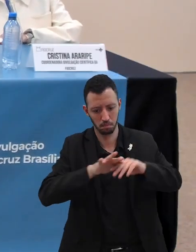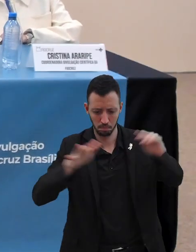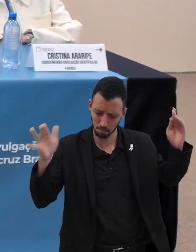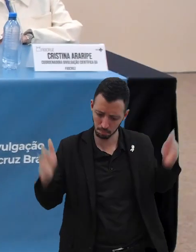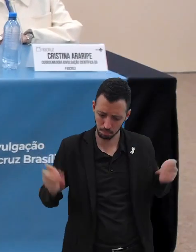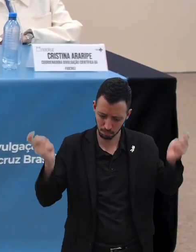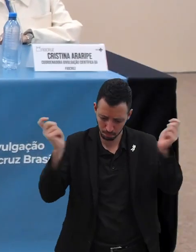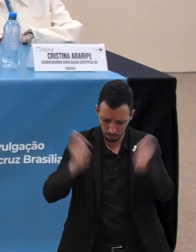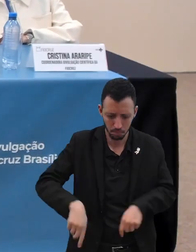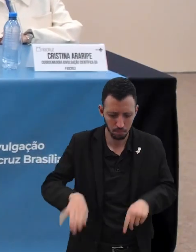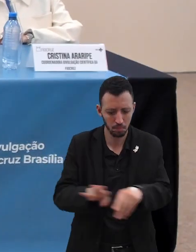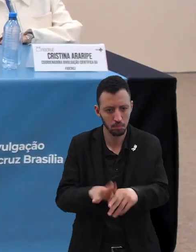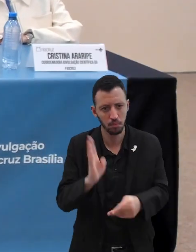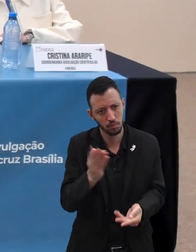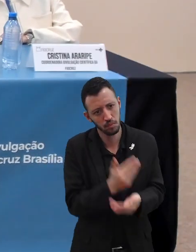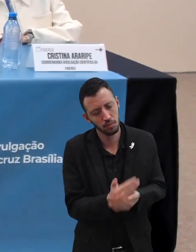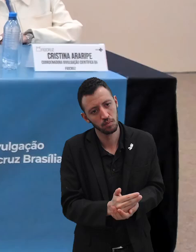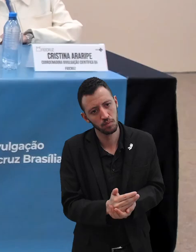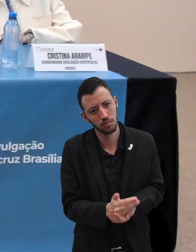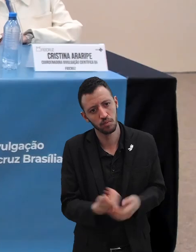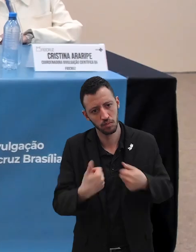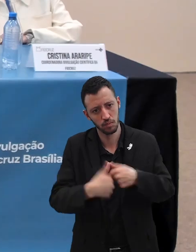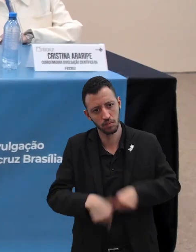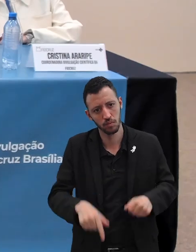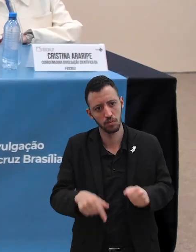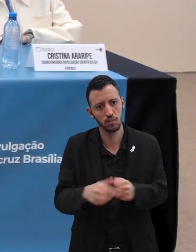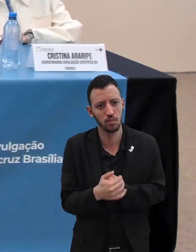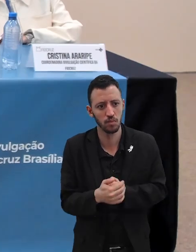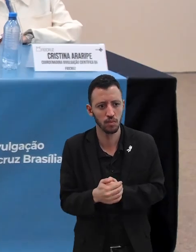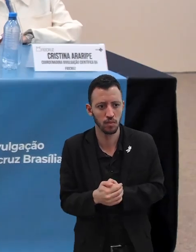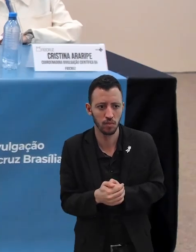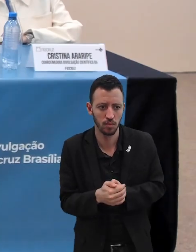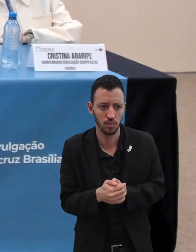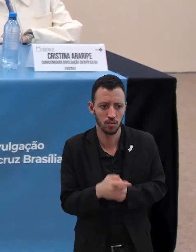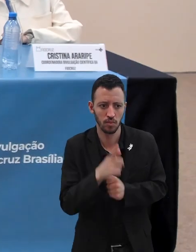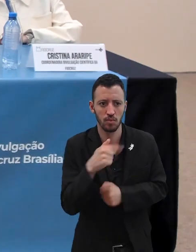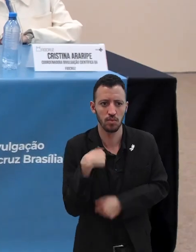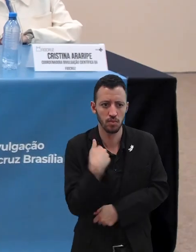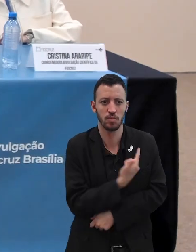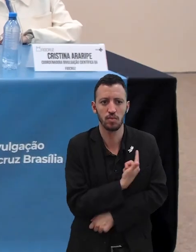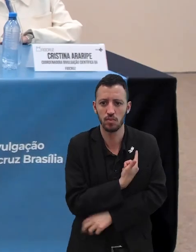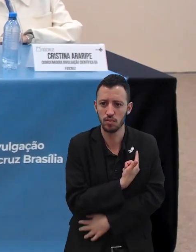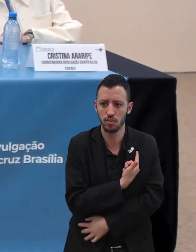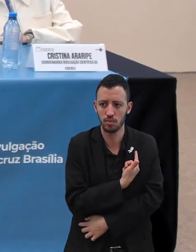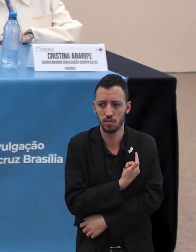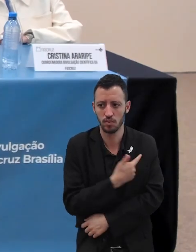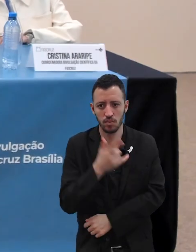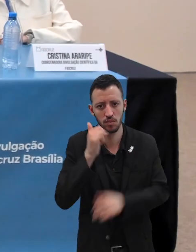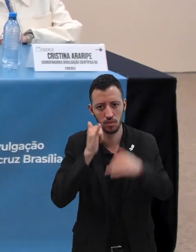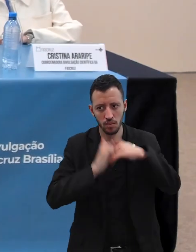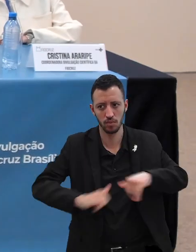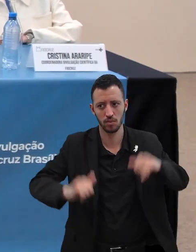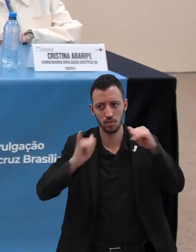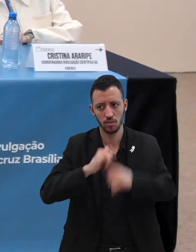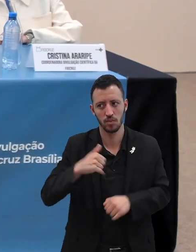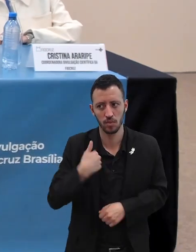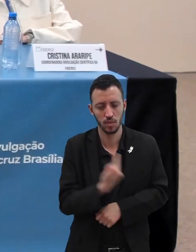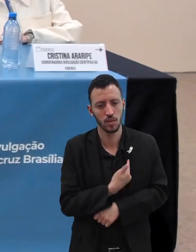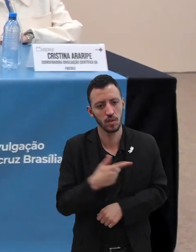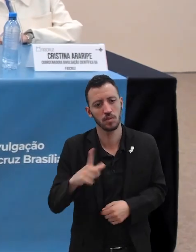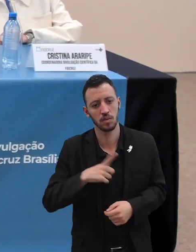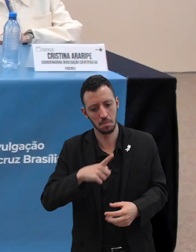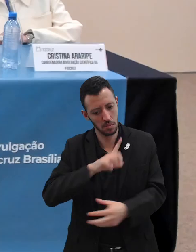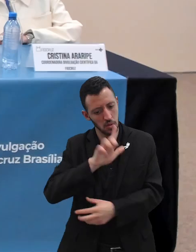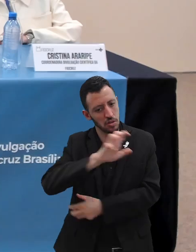mesa, né? Assim, já começarmos aqui com a nossa, né, com o anúncio de que nós estamos em estado